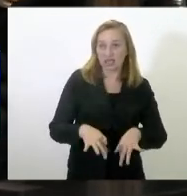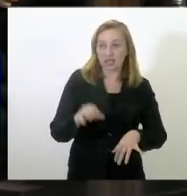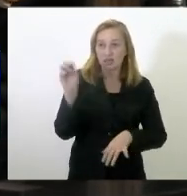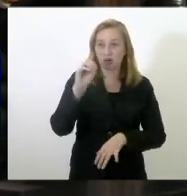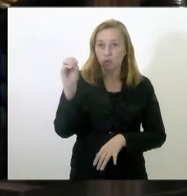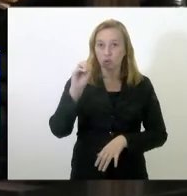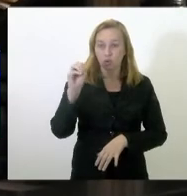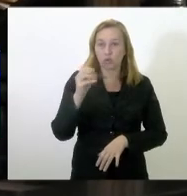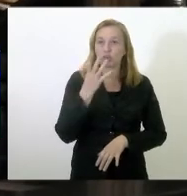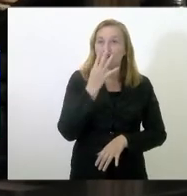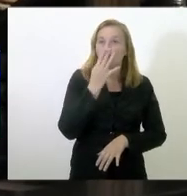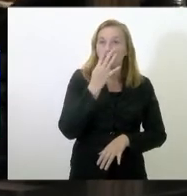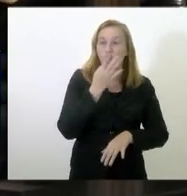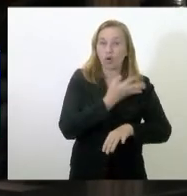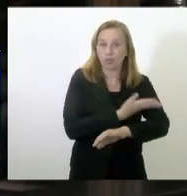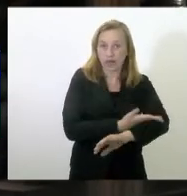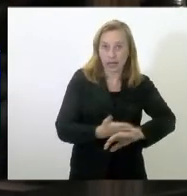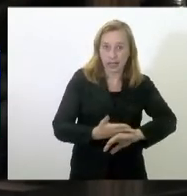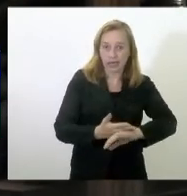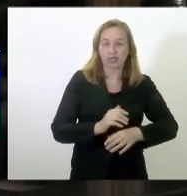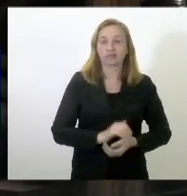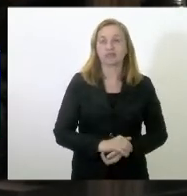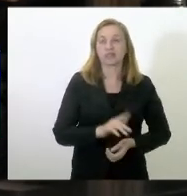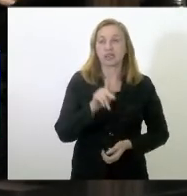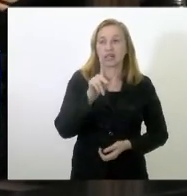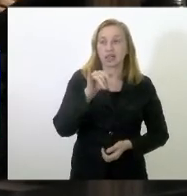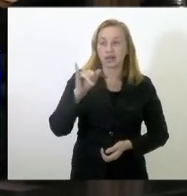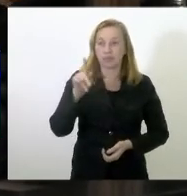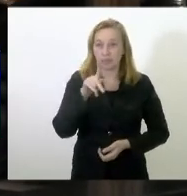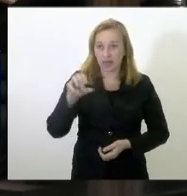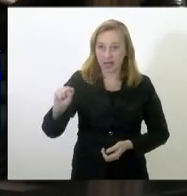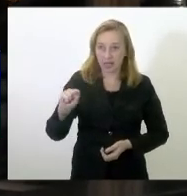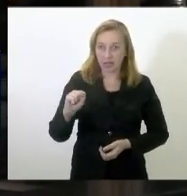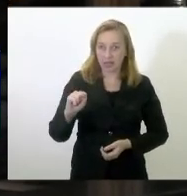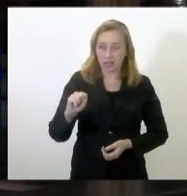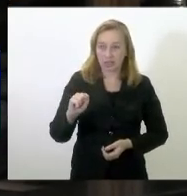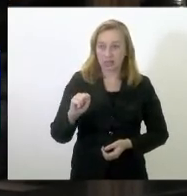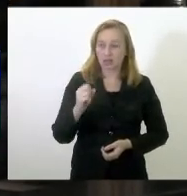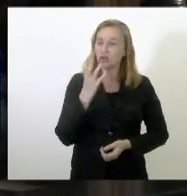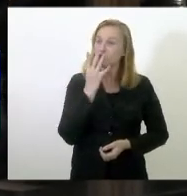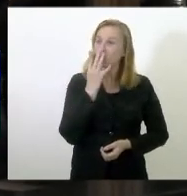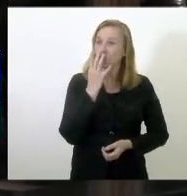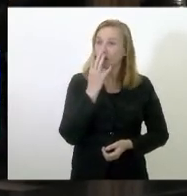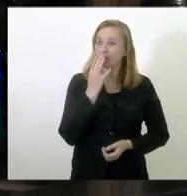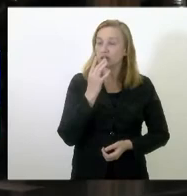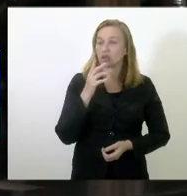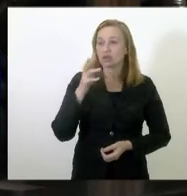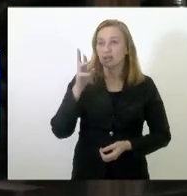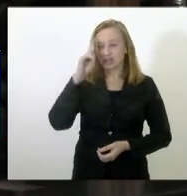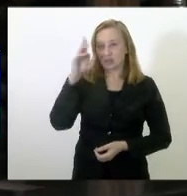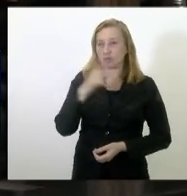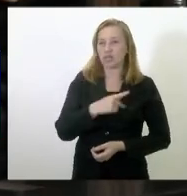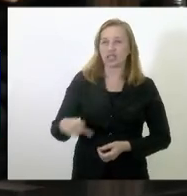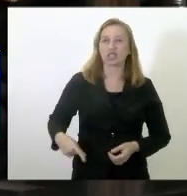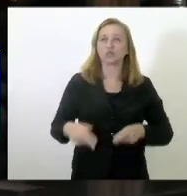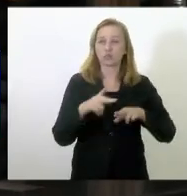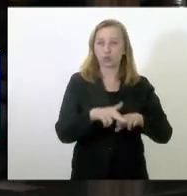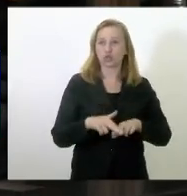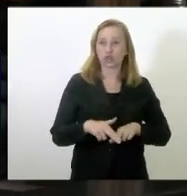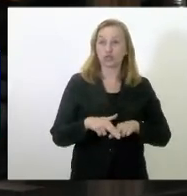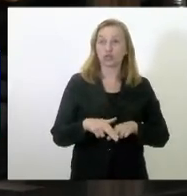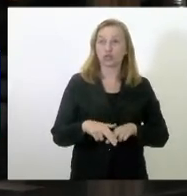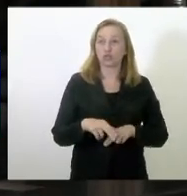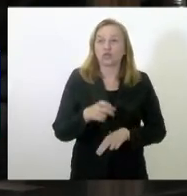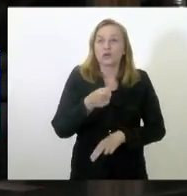branca. E os ipês floram, senhor presidente, pela seguinte questão. No